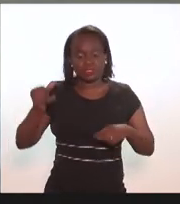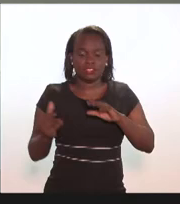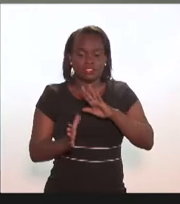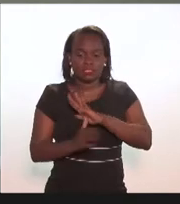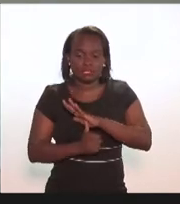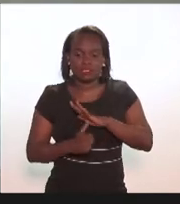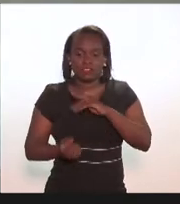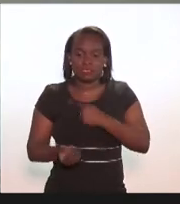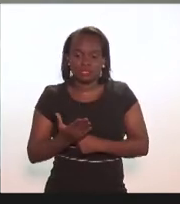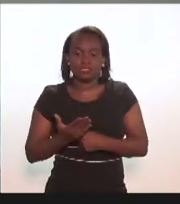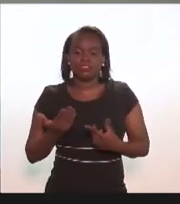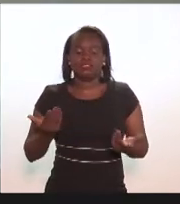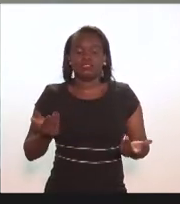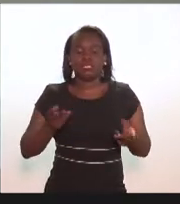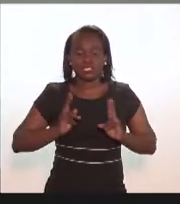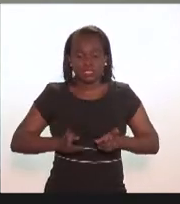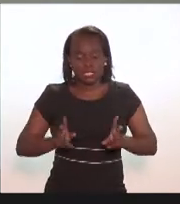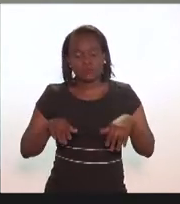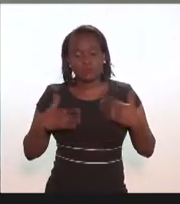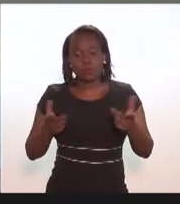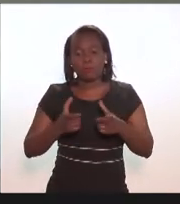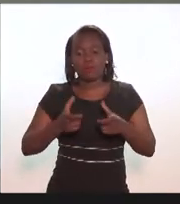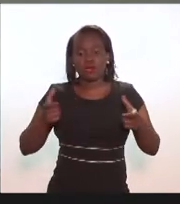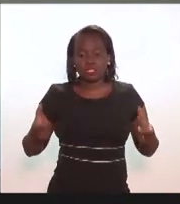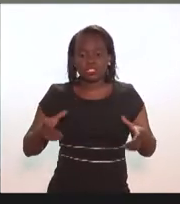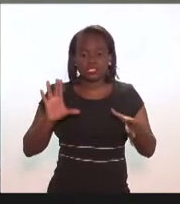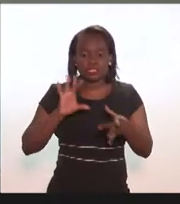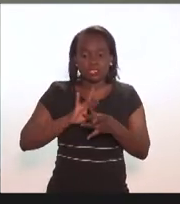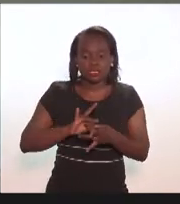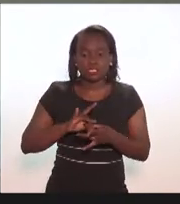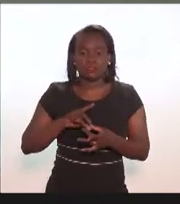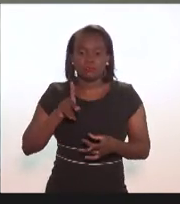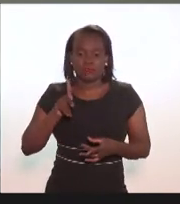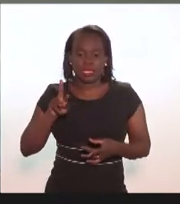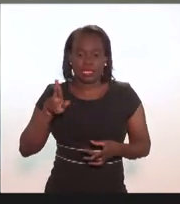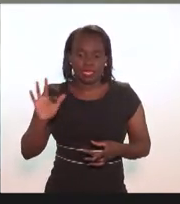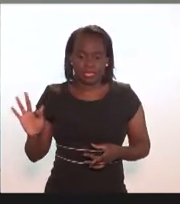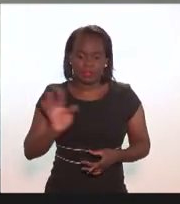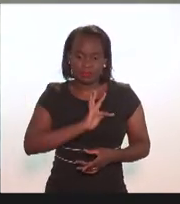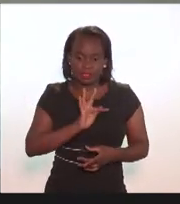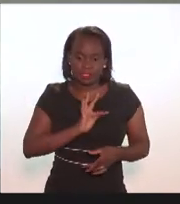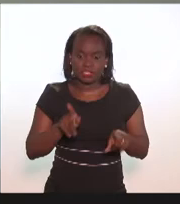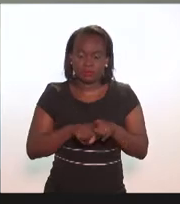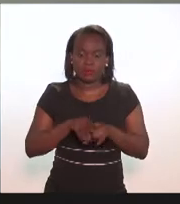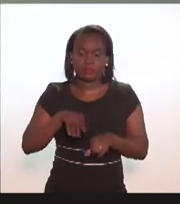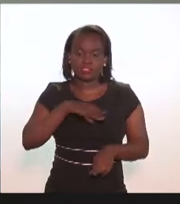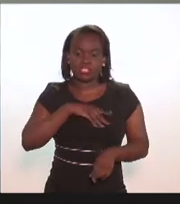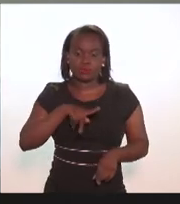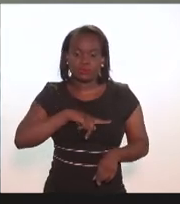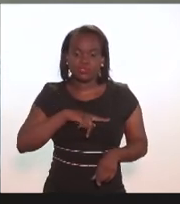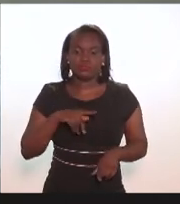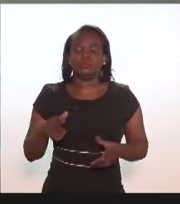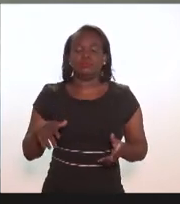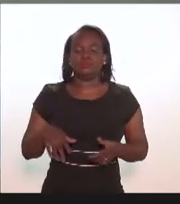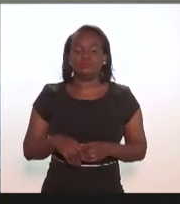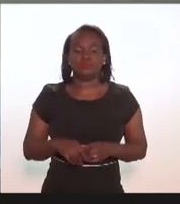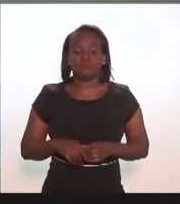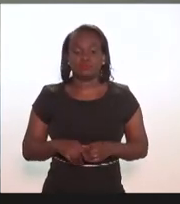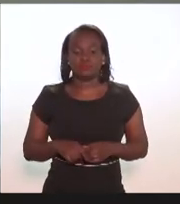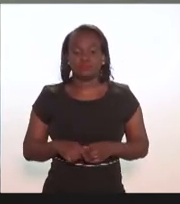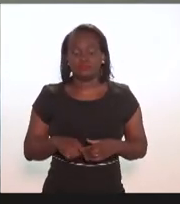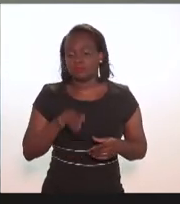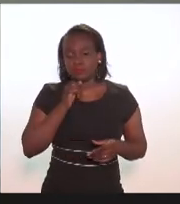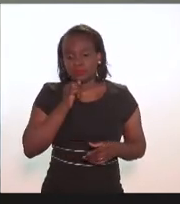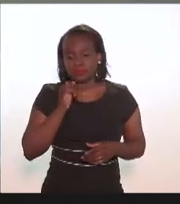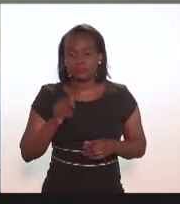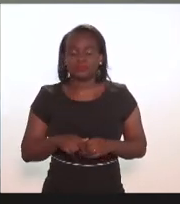corrupção, sempre ou na maioria das vezes em parceria com a Polícia Rodoviária Federal e com o Ministério Público Federal.